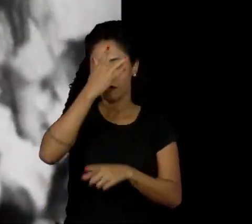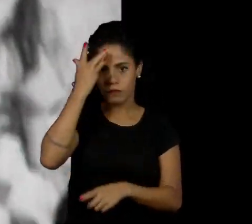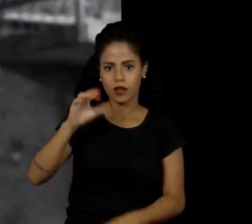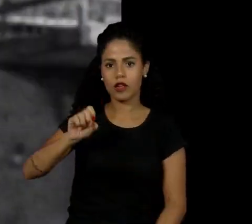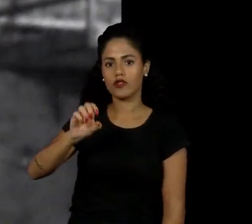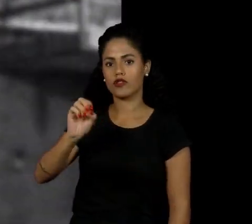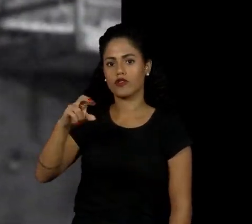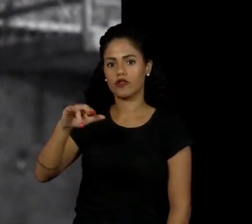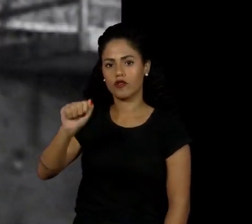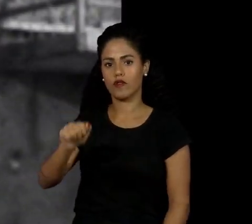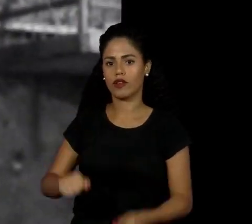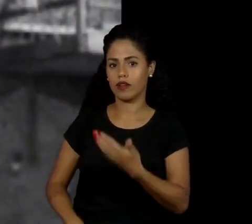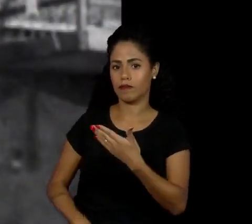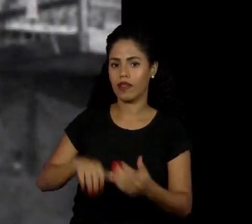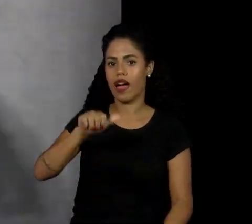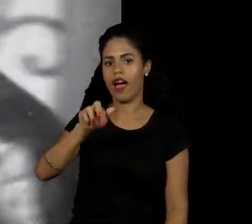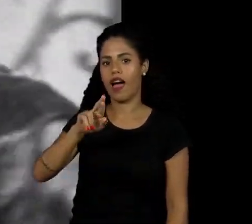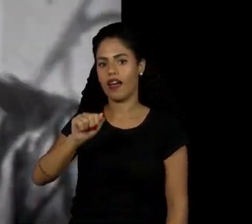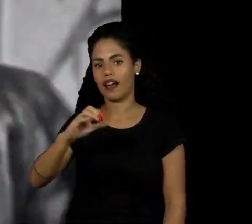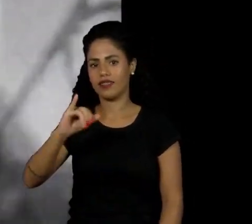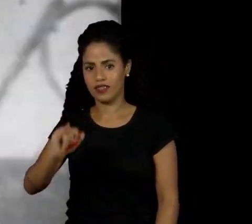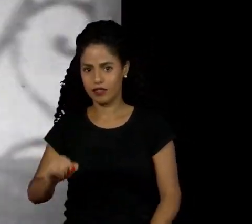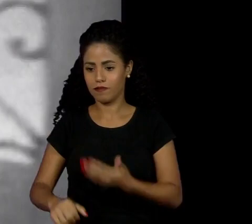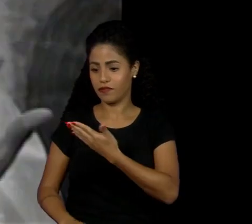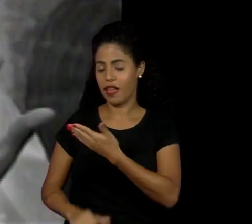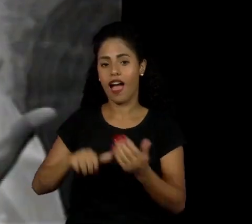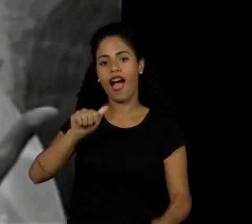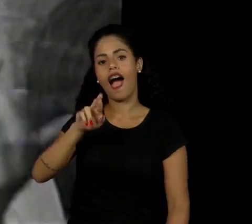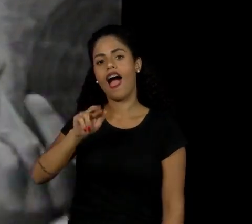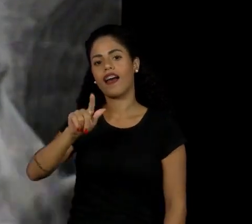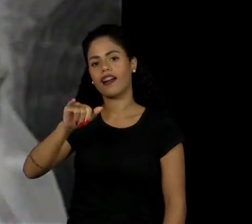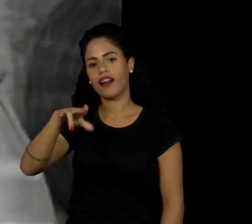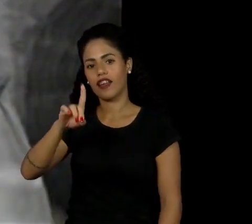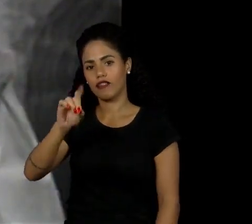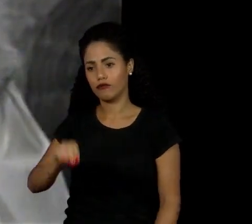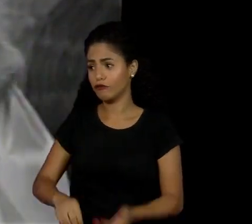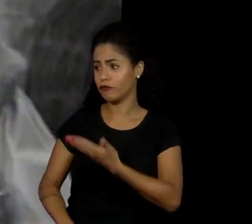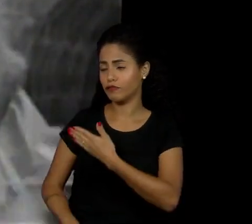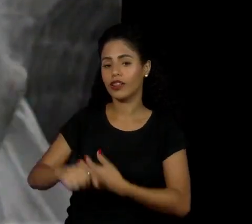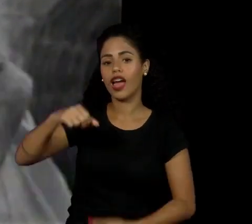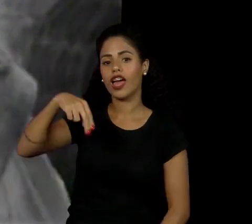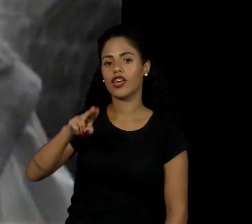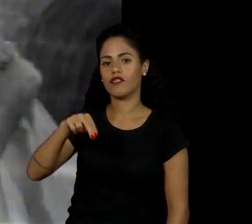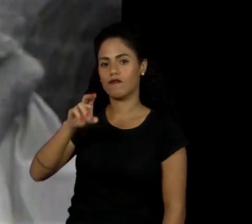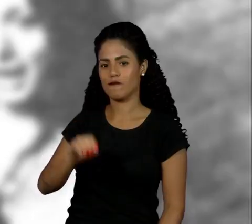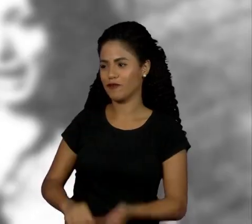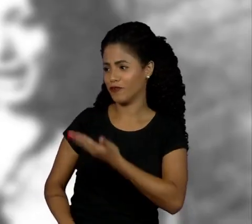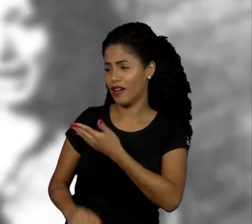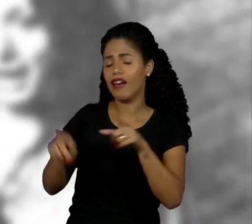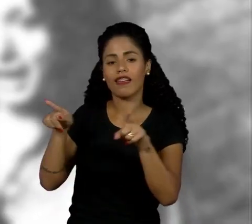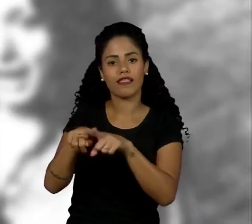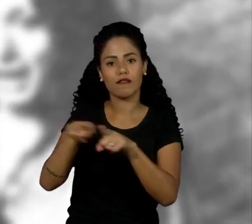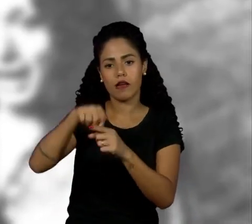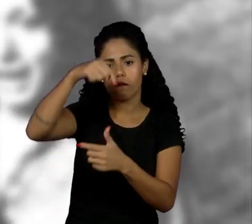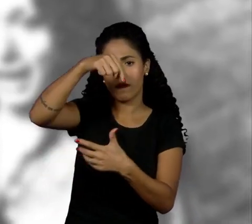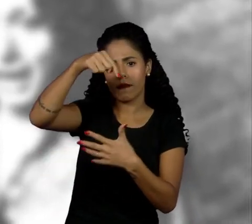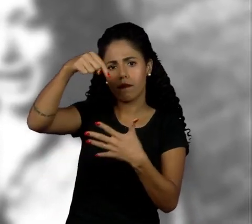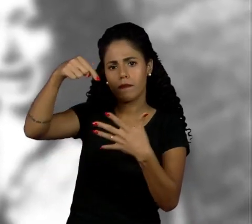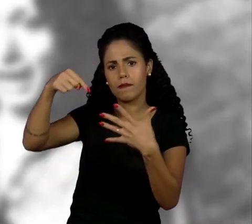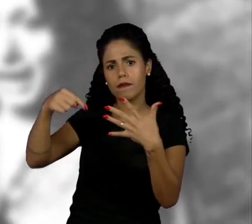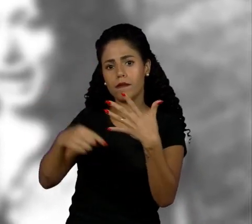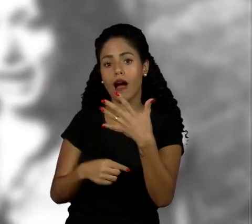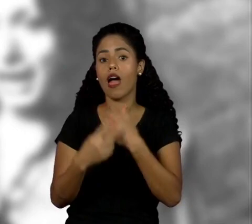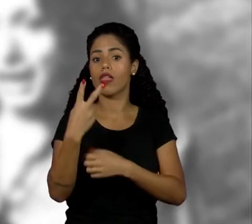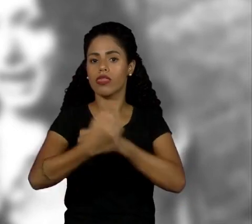Braga, Araci Balabanian, Armando Bogos e Nuno Leal Maia, resistiu às pressões e cumpriu uma temporada de